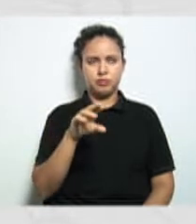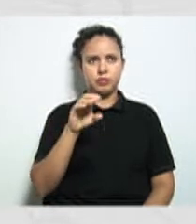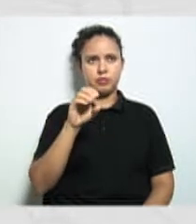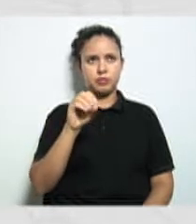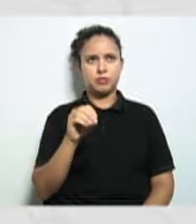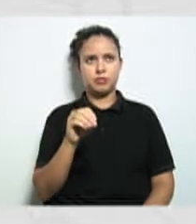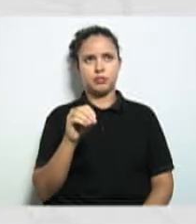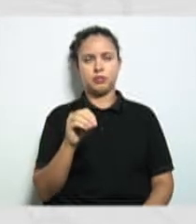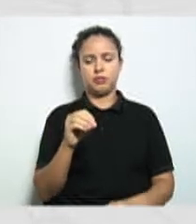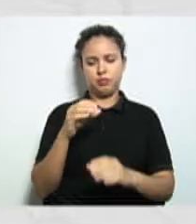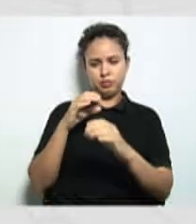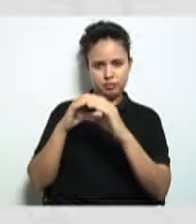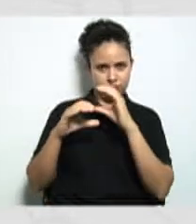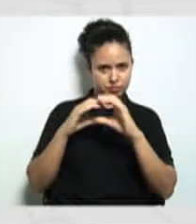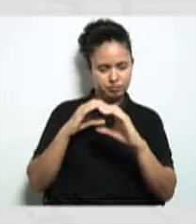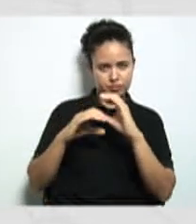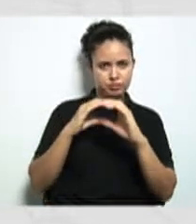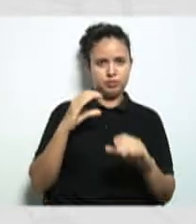isso?